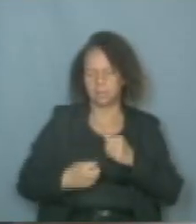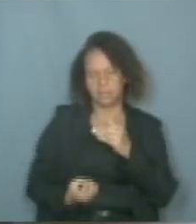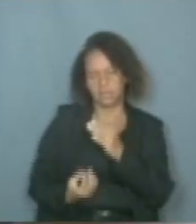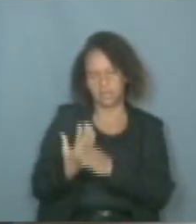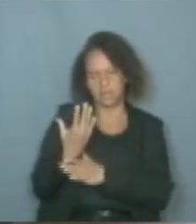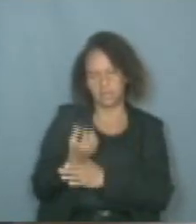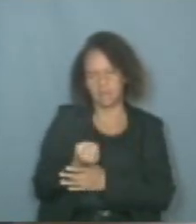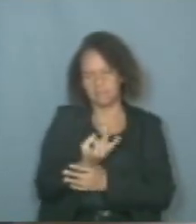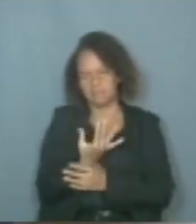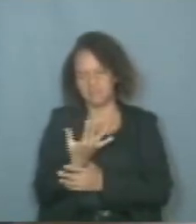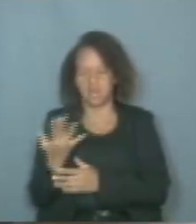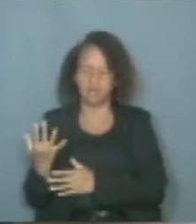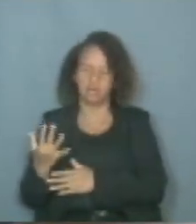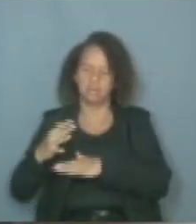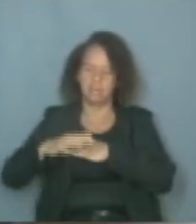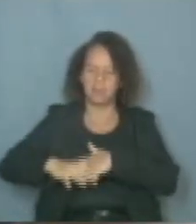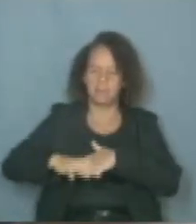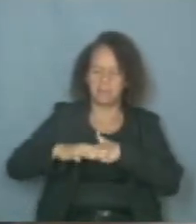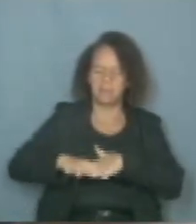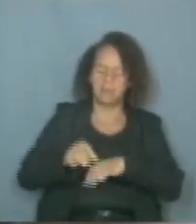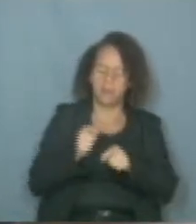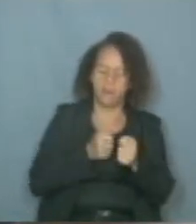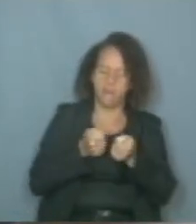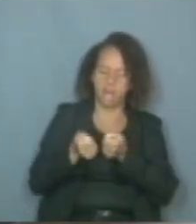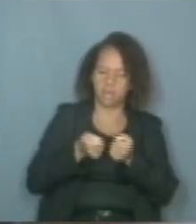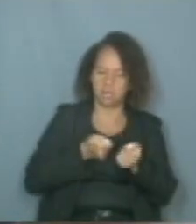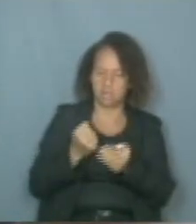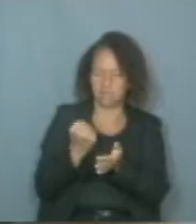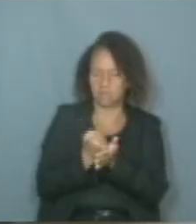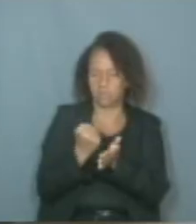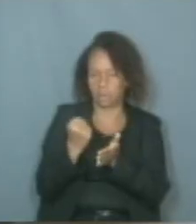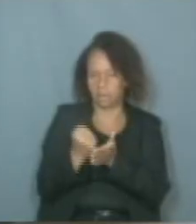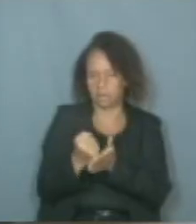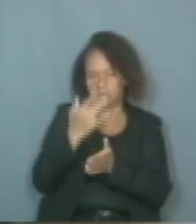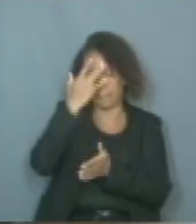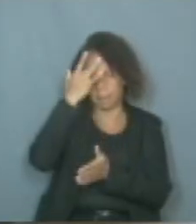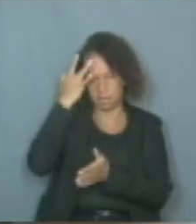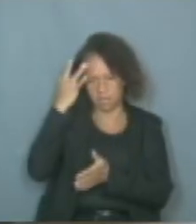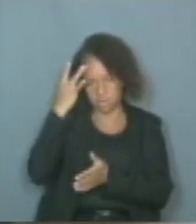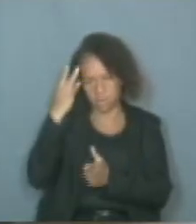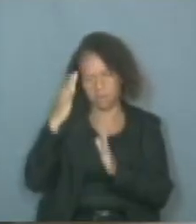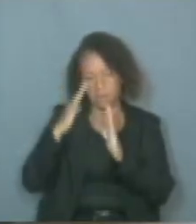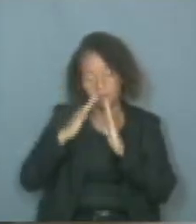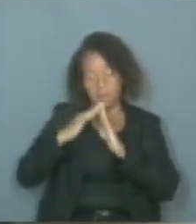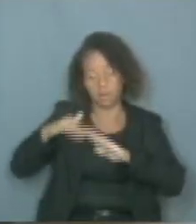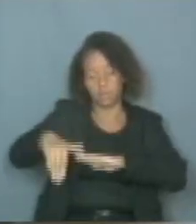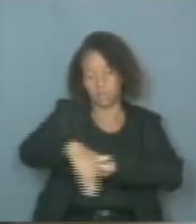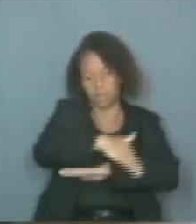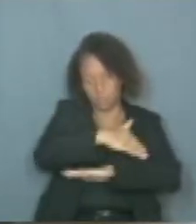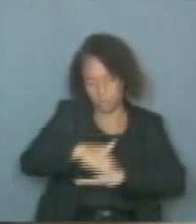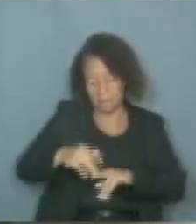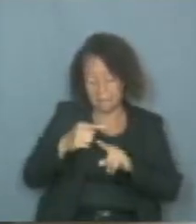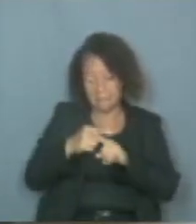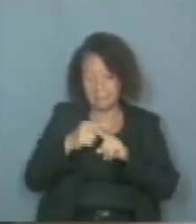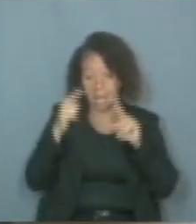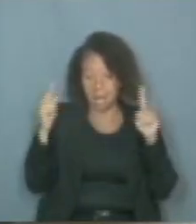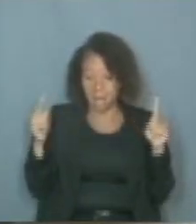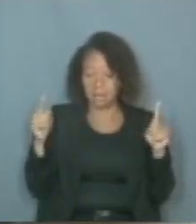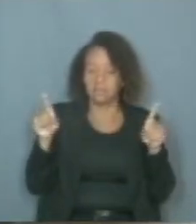criar mutirões para regularizar a documentação das pessoas em situação de rua, mas